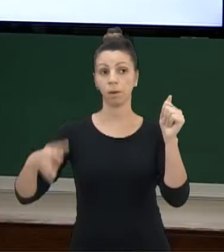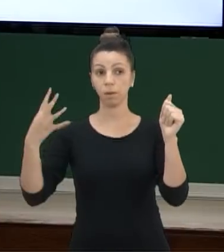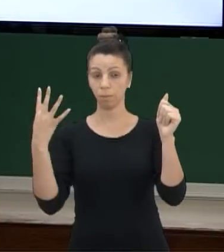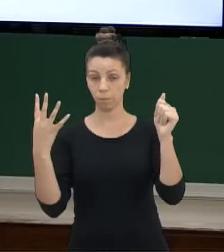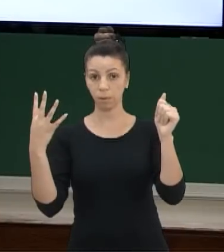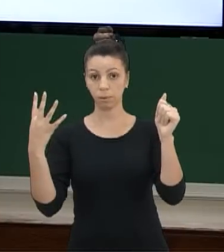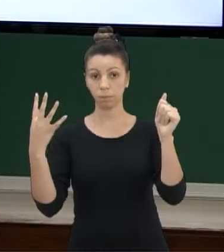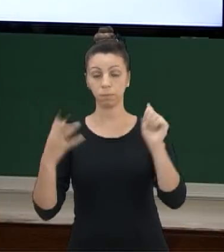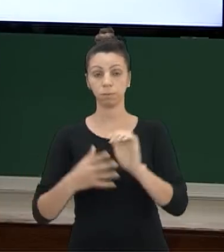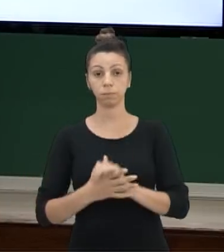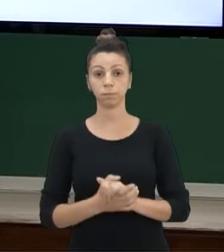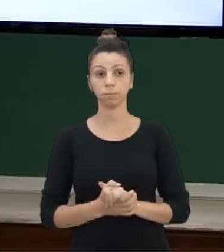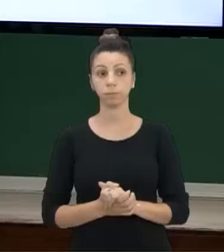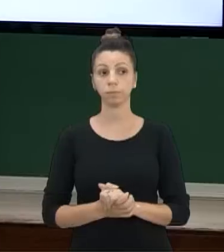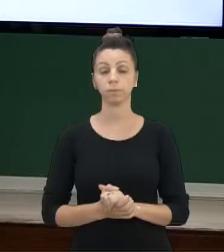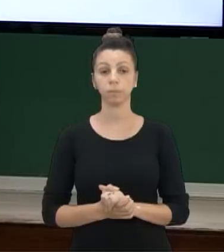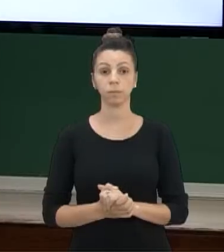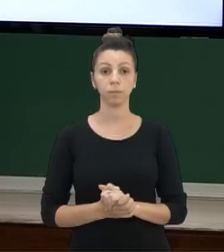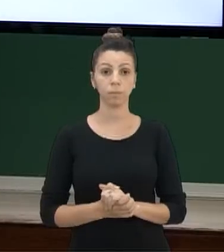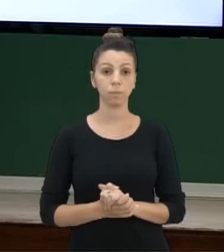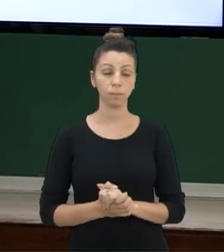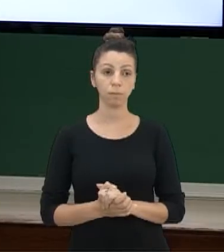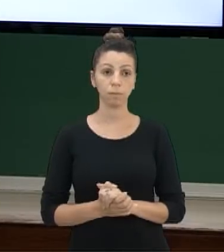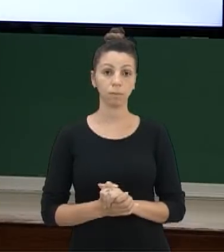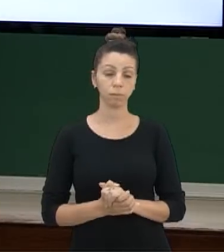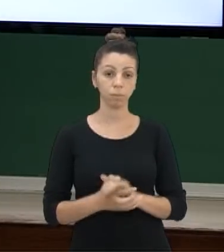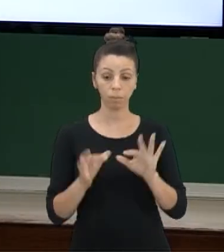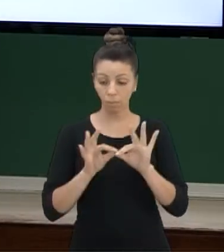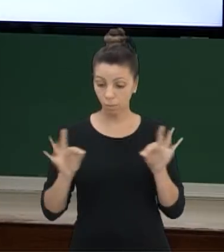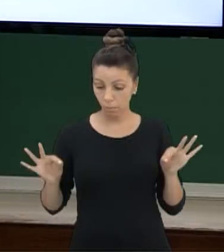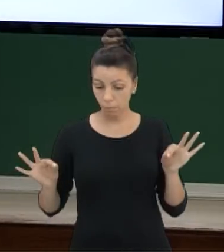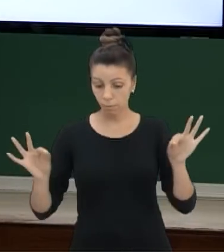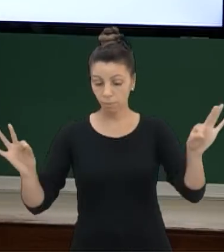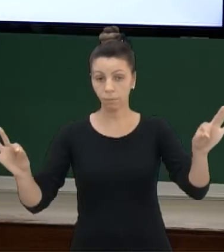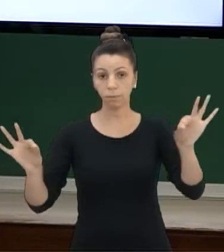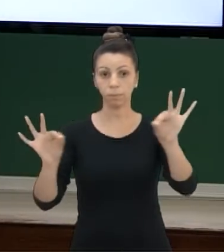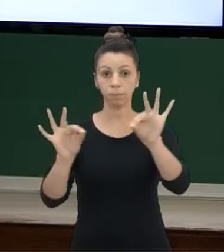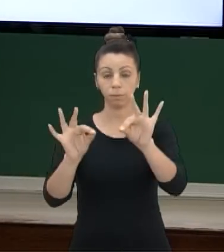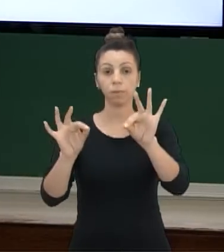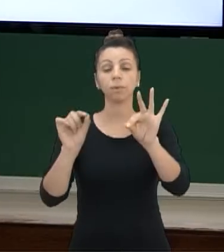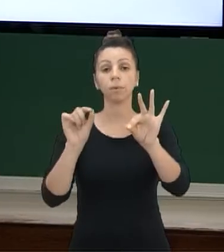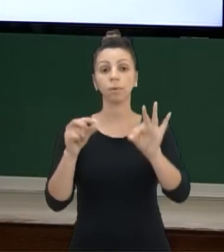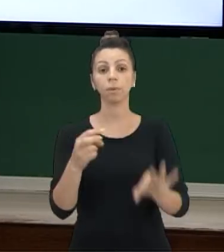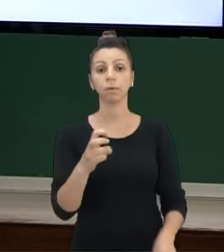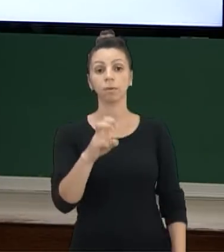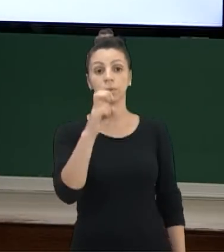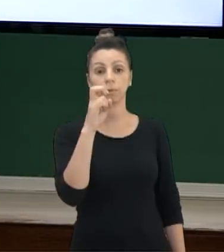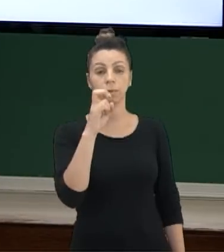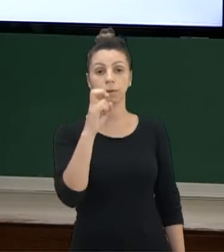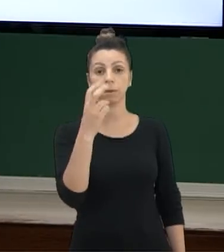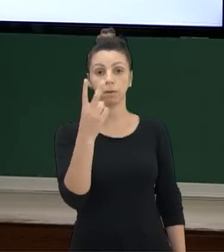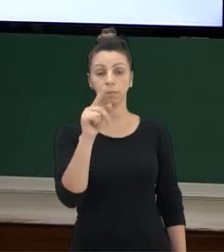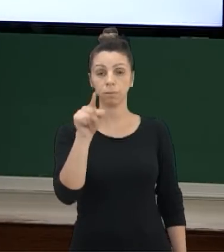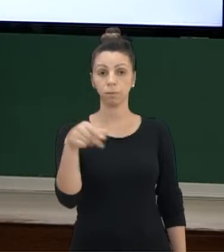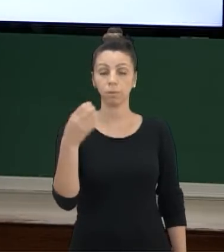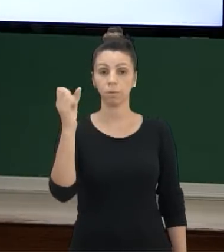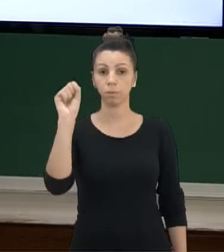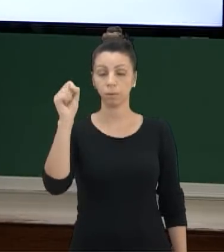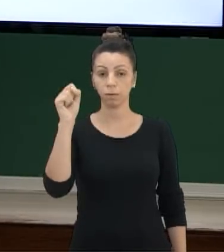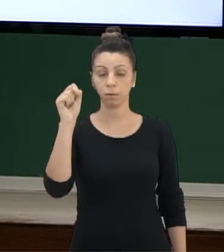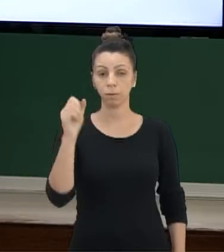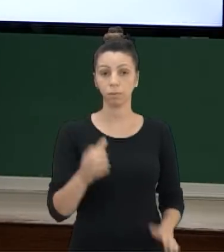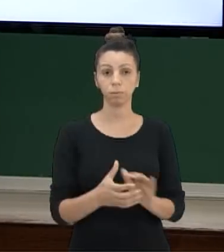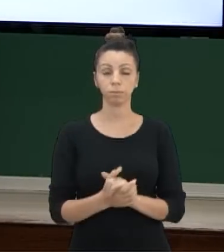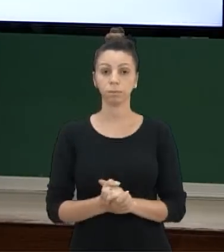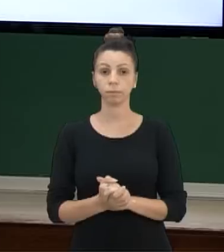gente vai aplicar essa proporção no nosso terreno. Se o terreno possui 52,8 quartas e a cada 4 quartas